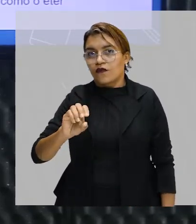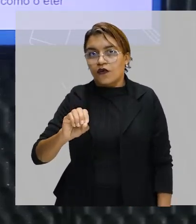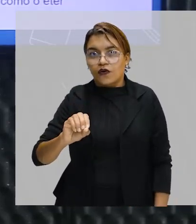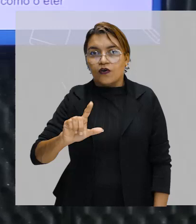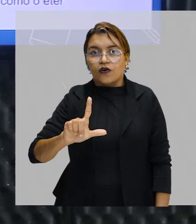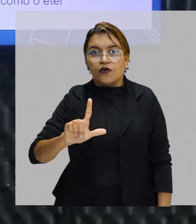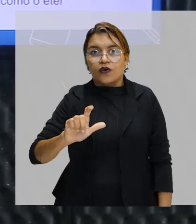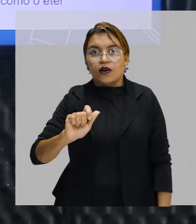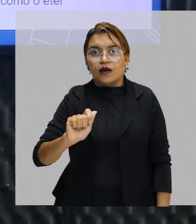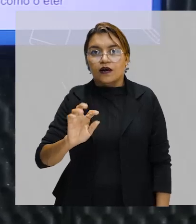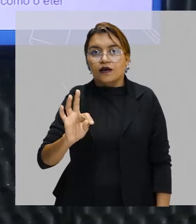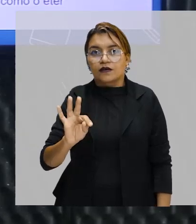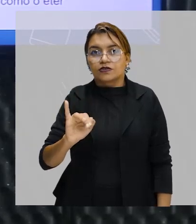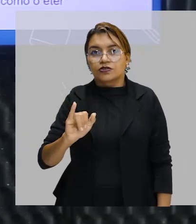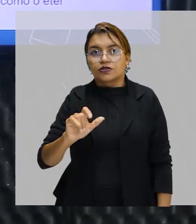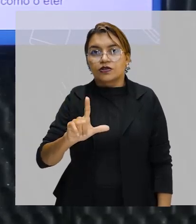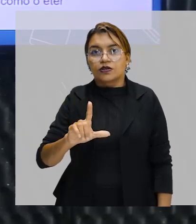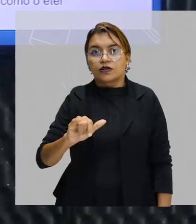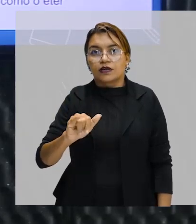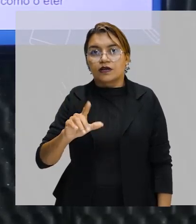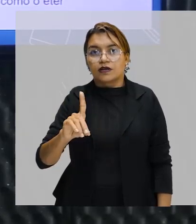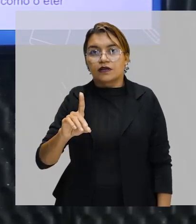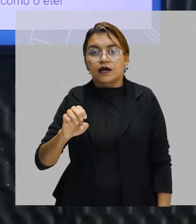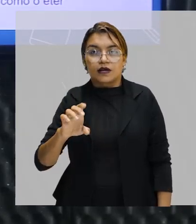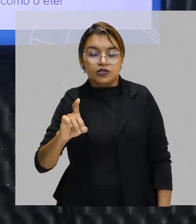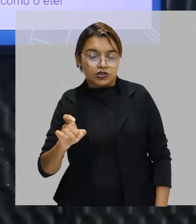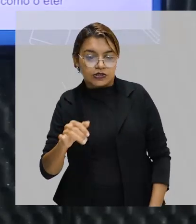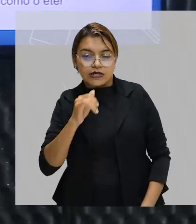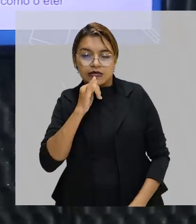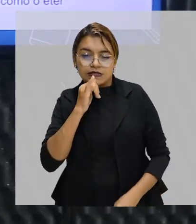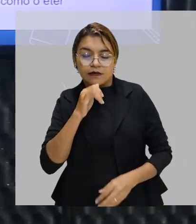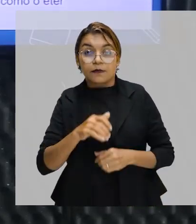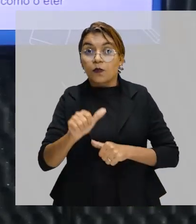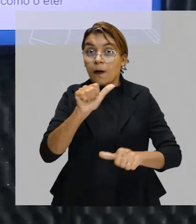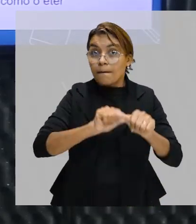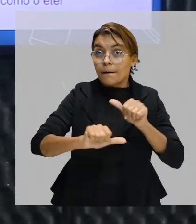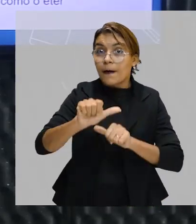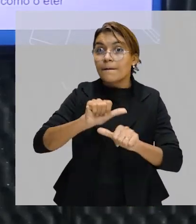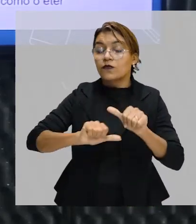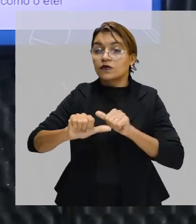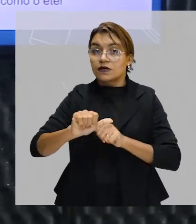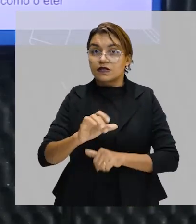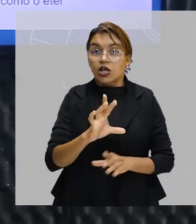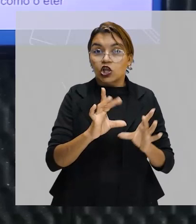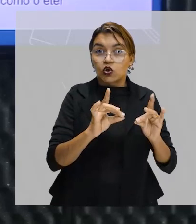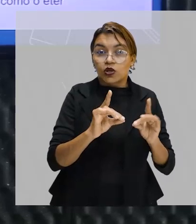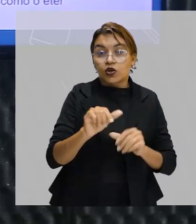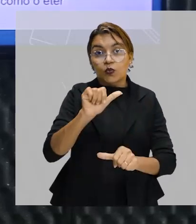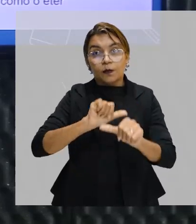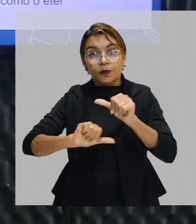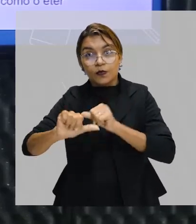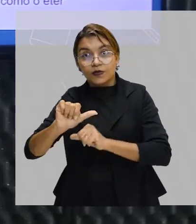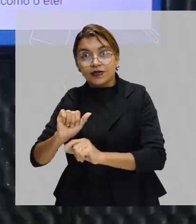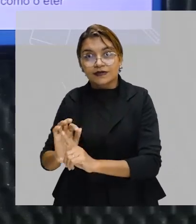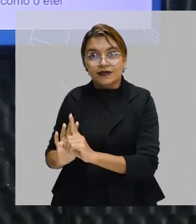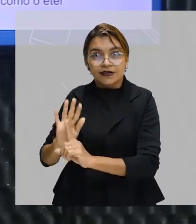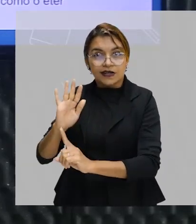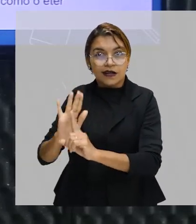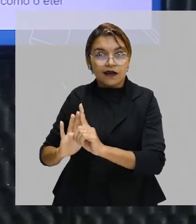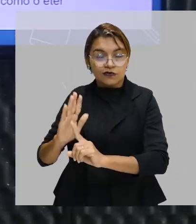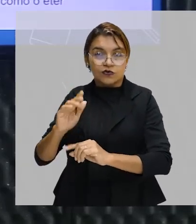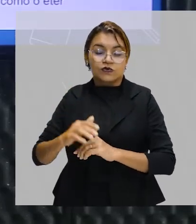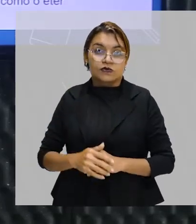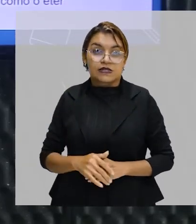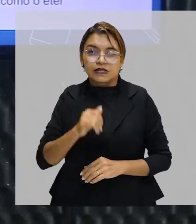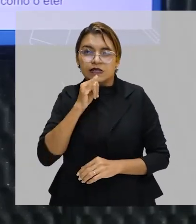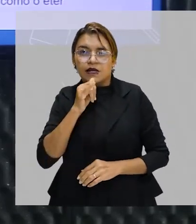líquido para o estado gasoso, né? Isso, quando falamos de perfume, então olha, inicialmente você tem